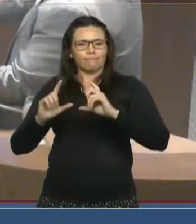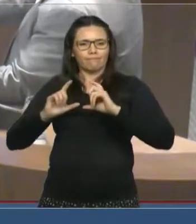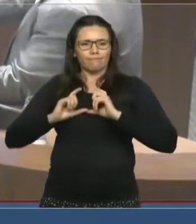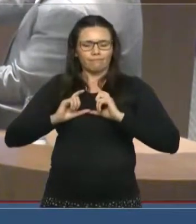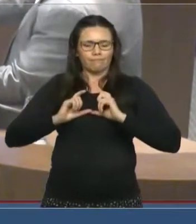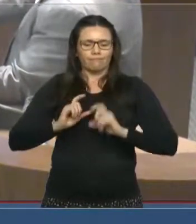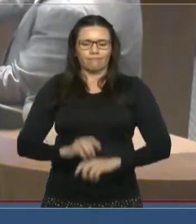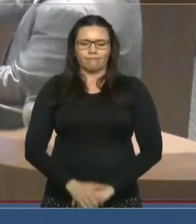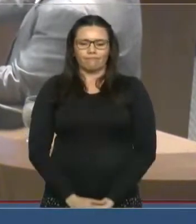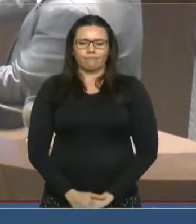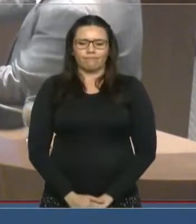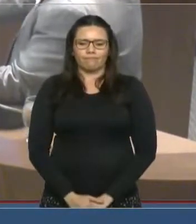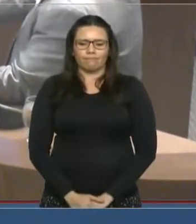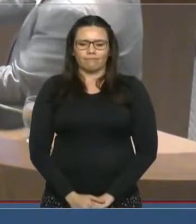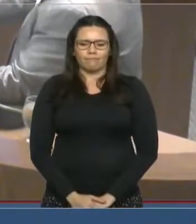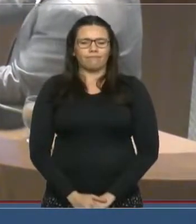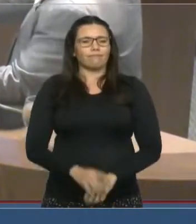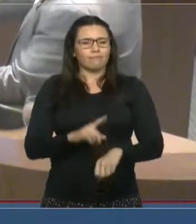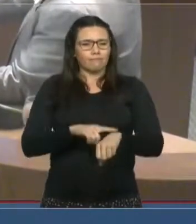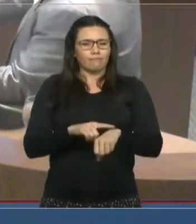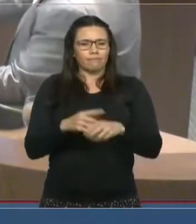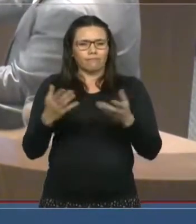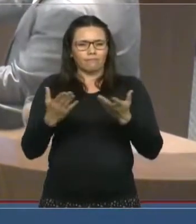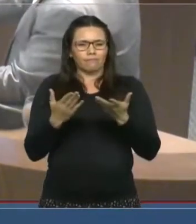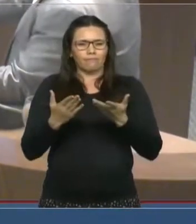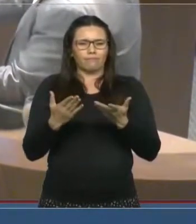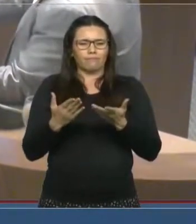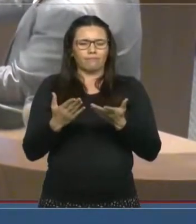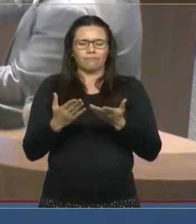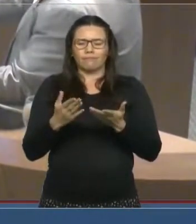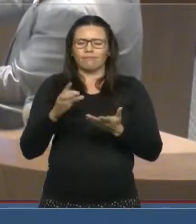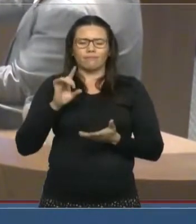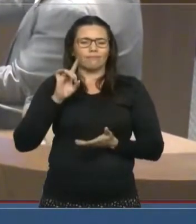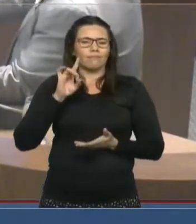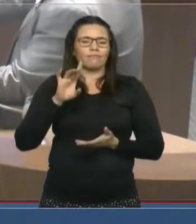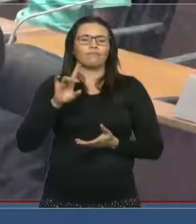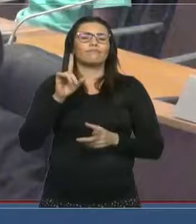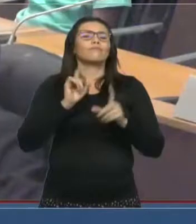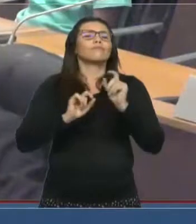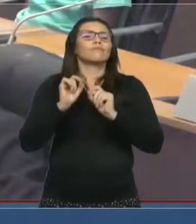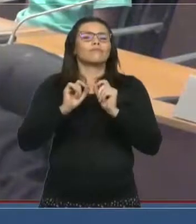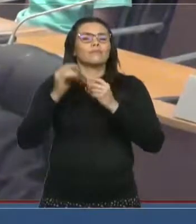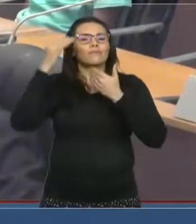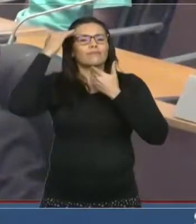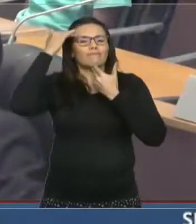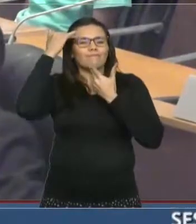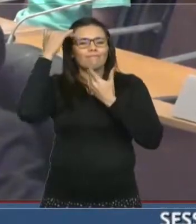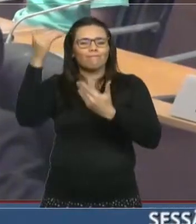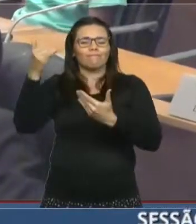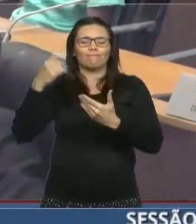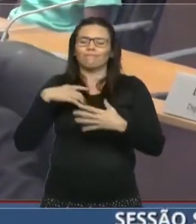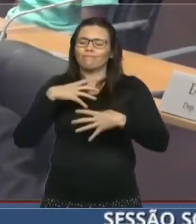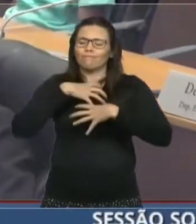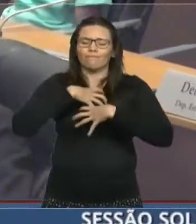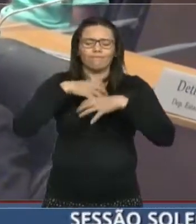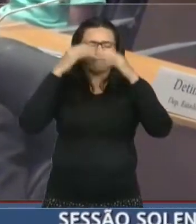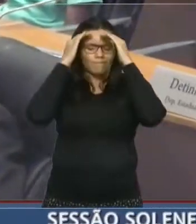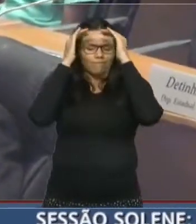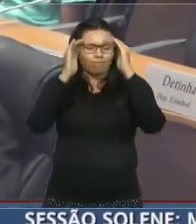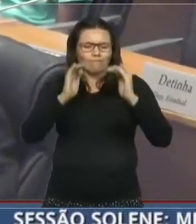O momento é de agradecimento, não é de outra coisa. Eu me sinto honrado, eu me sinto